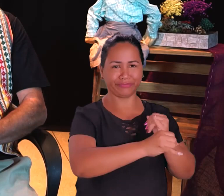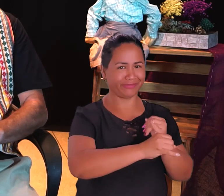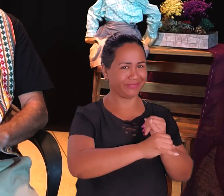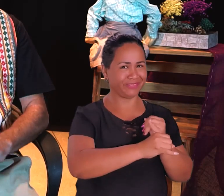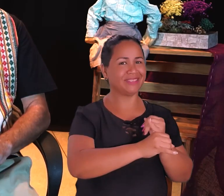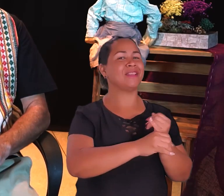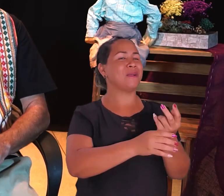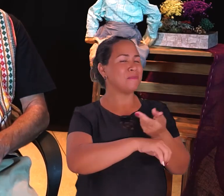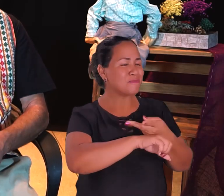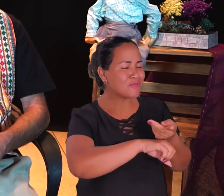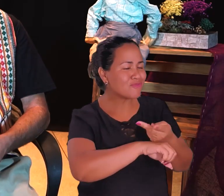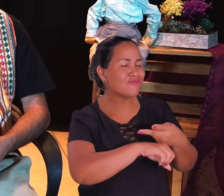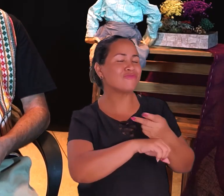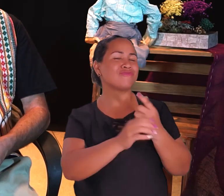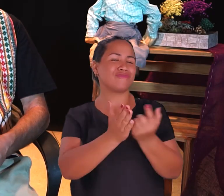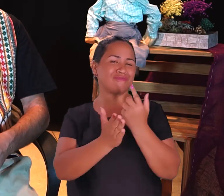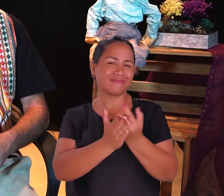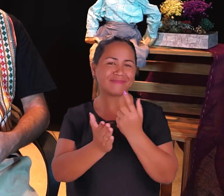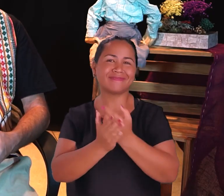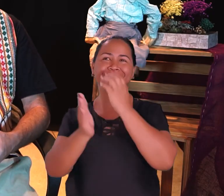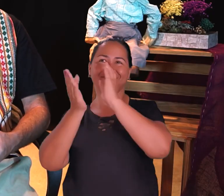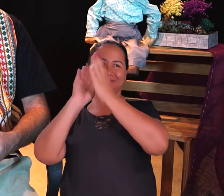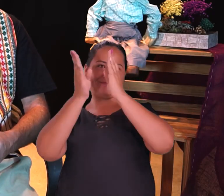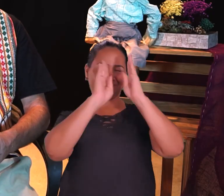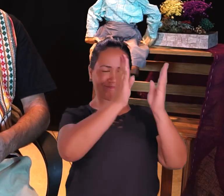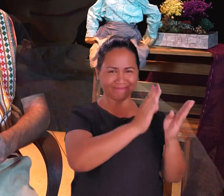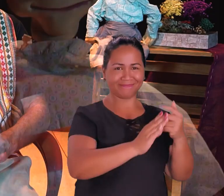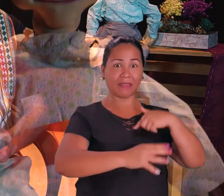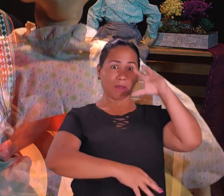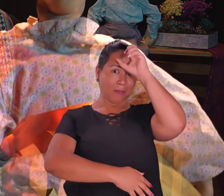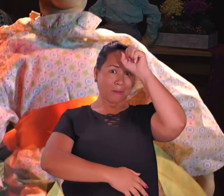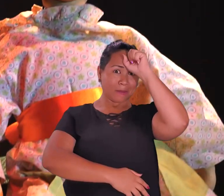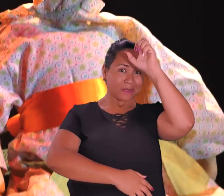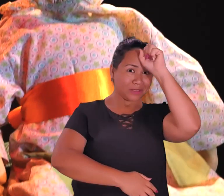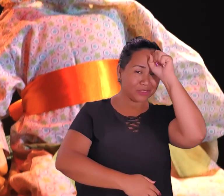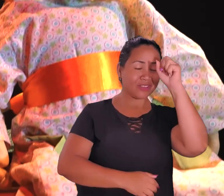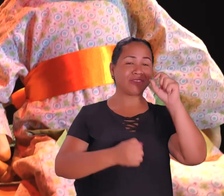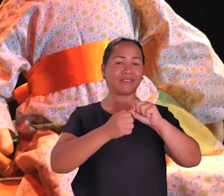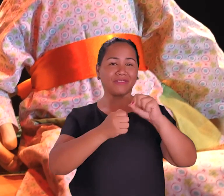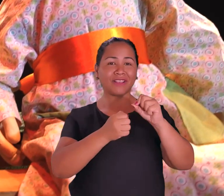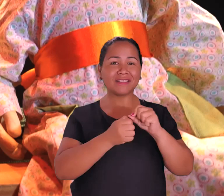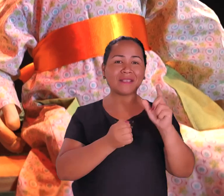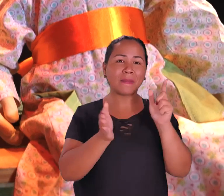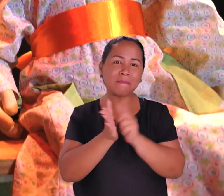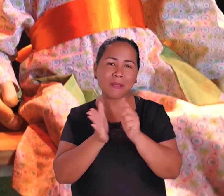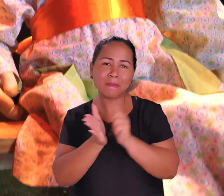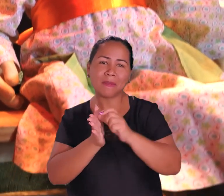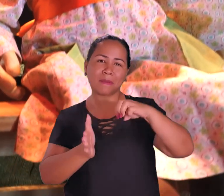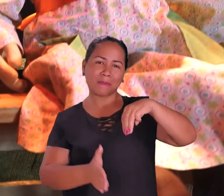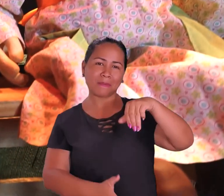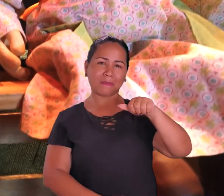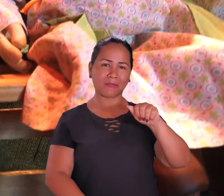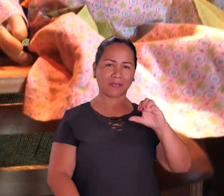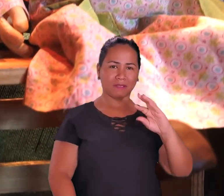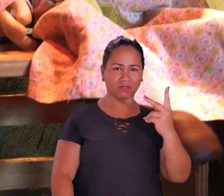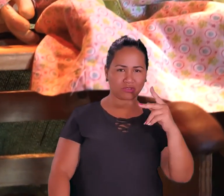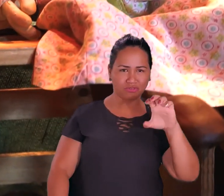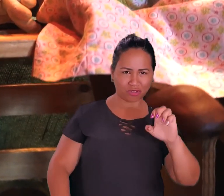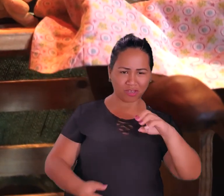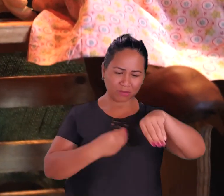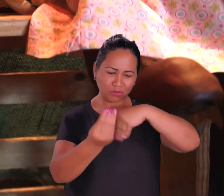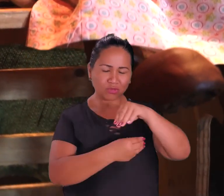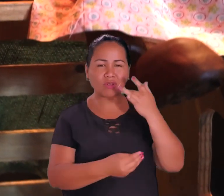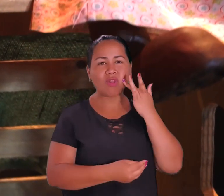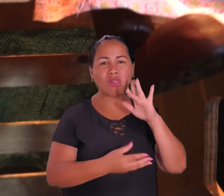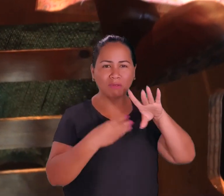em livros, buscava em bibliotecas, e aí eu aprendi a fazer o famoso papel machê, que você misturava o papel, cola e